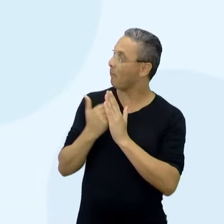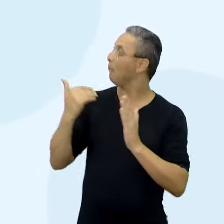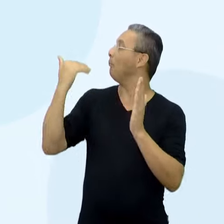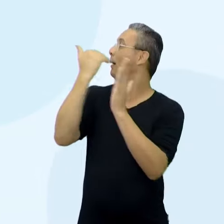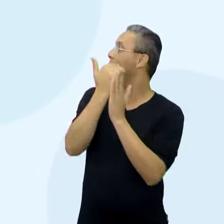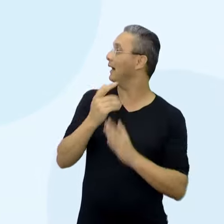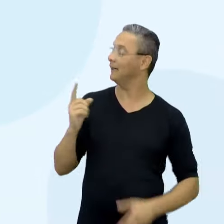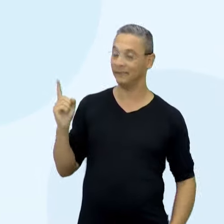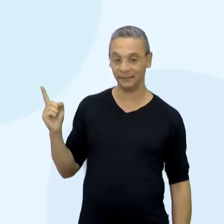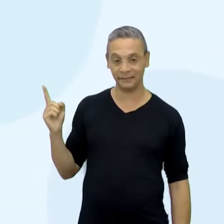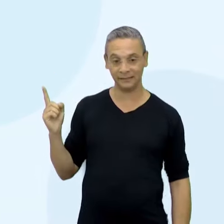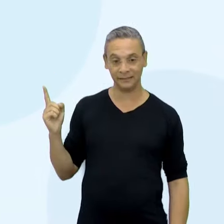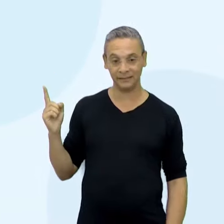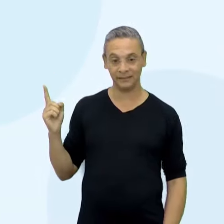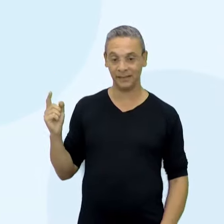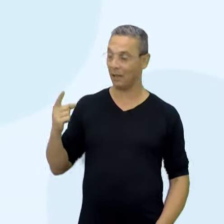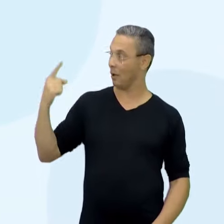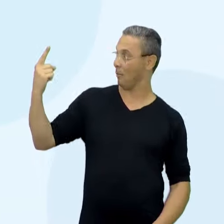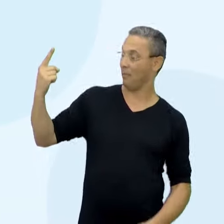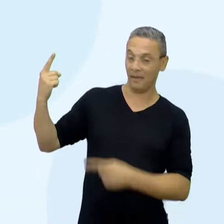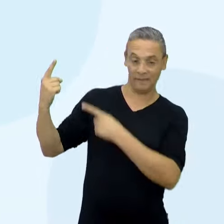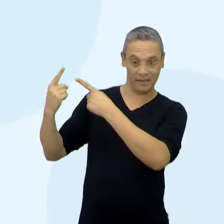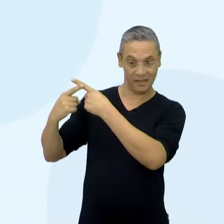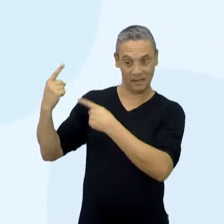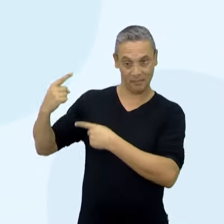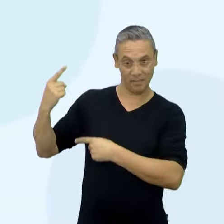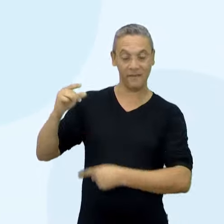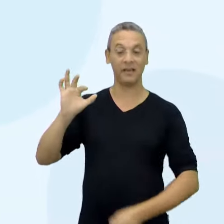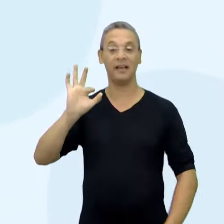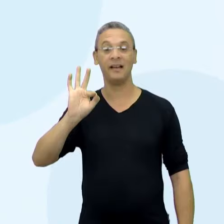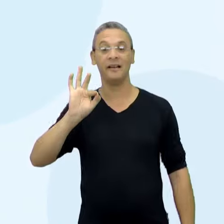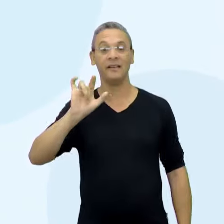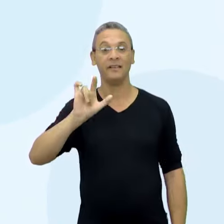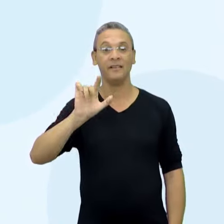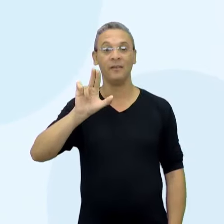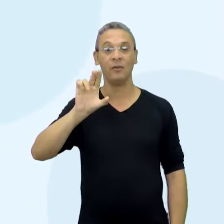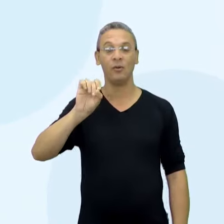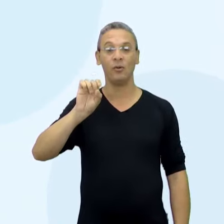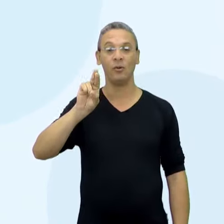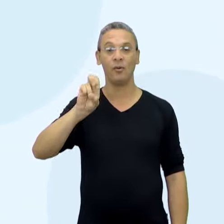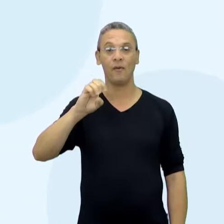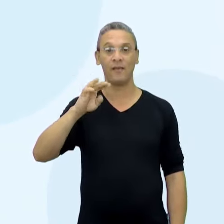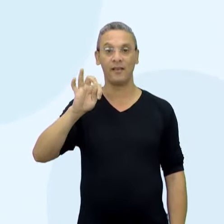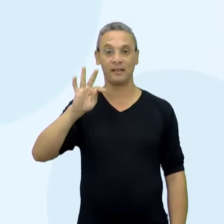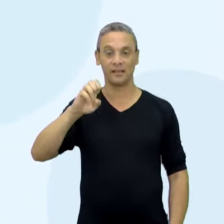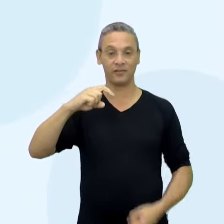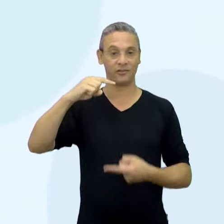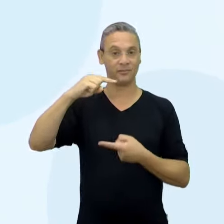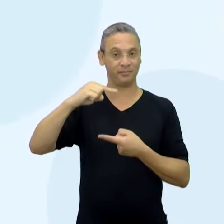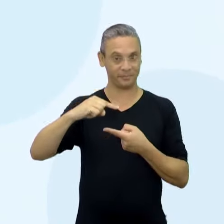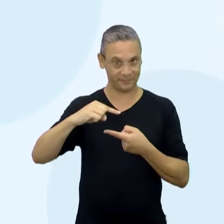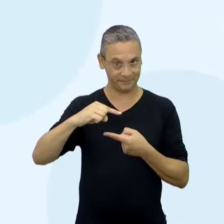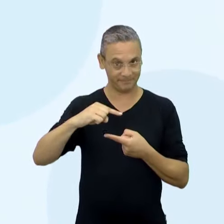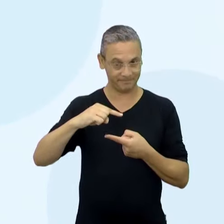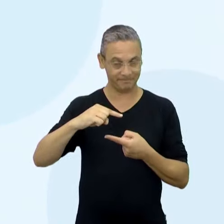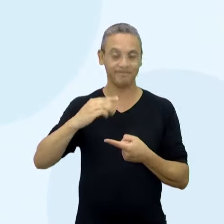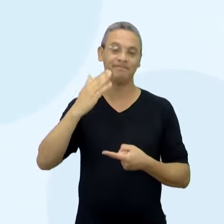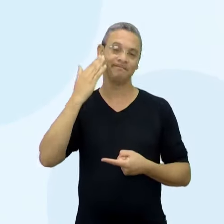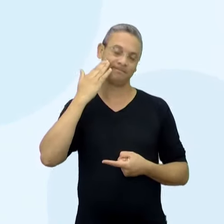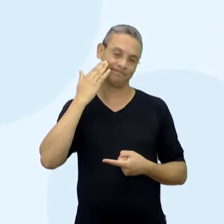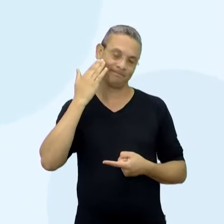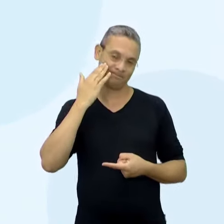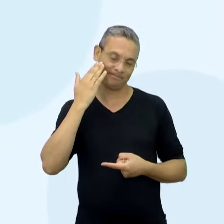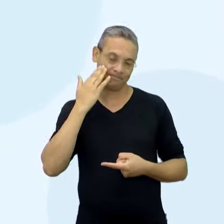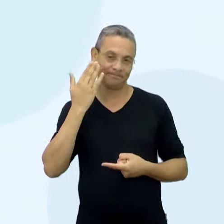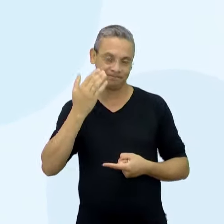só, você tem ali à esquerda a lâmpada fluorescente compacta, mostrei aqui para você o funcionamento, que realmente ela é